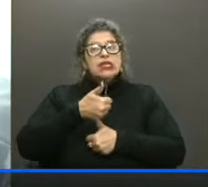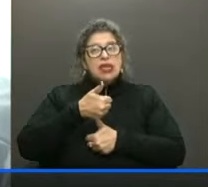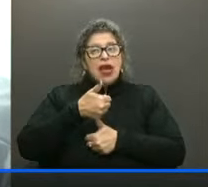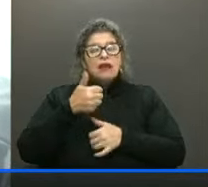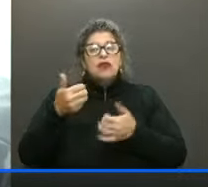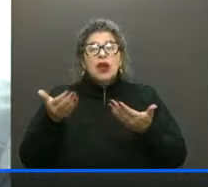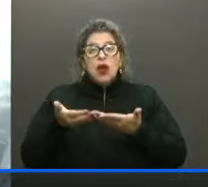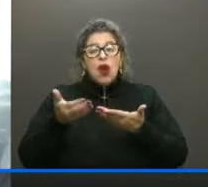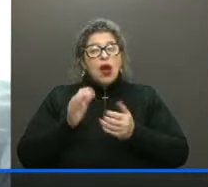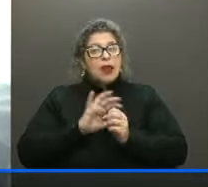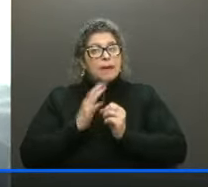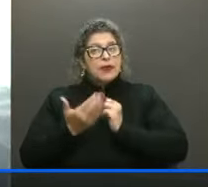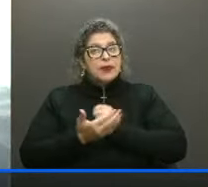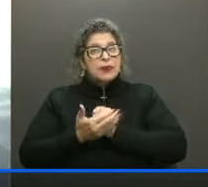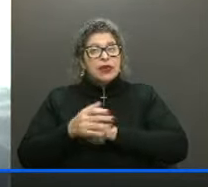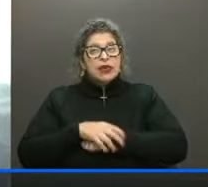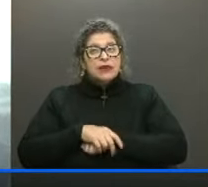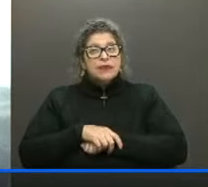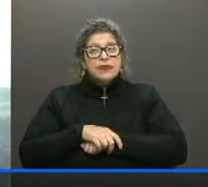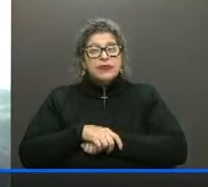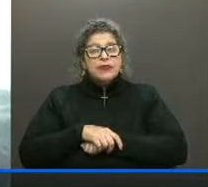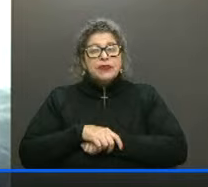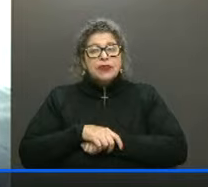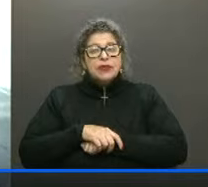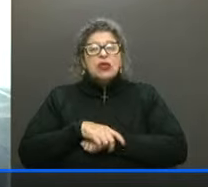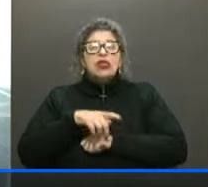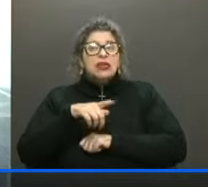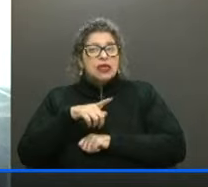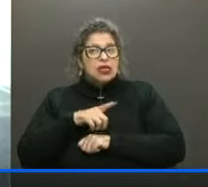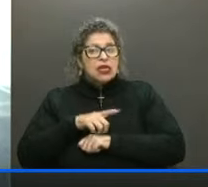de pandemia, é que a